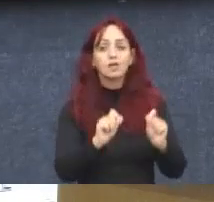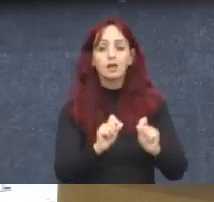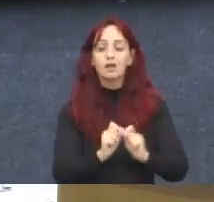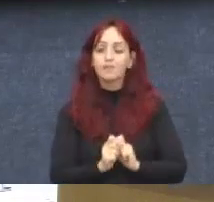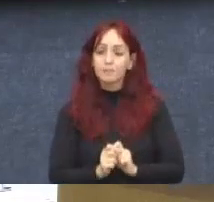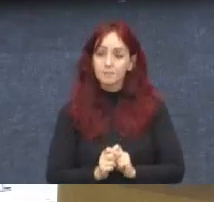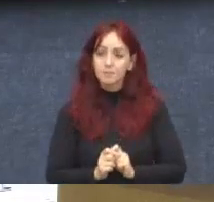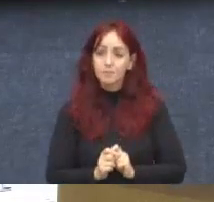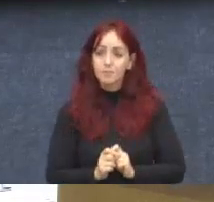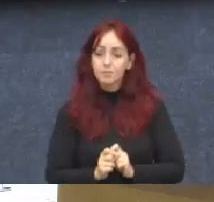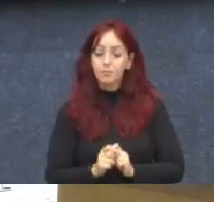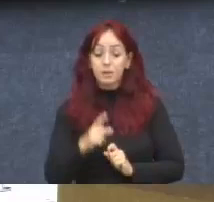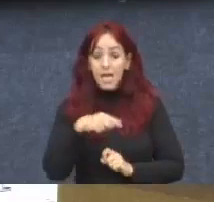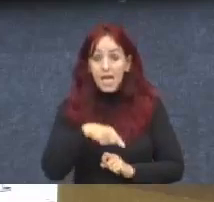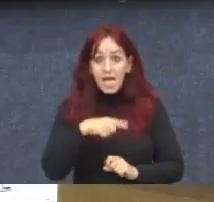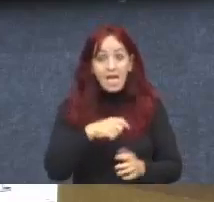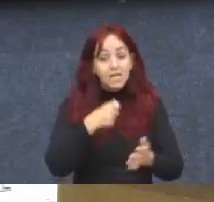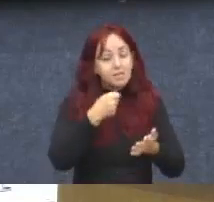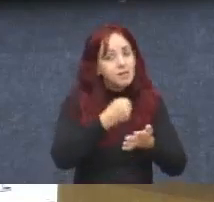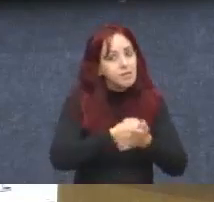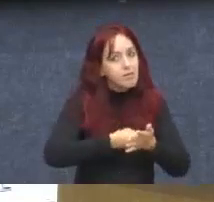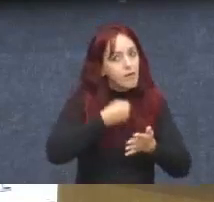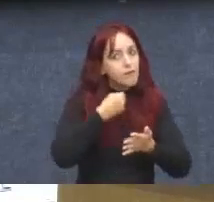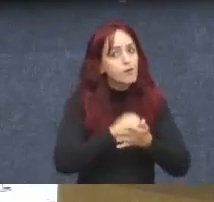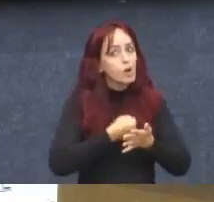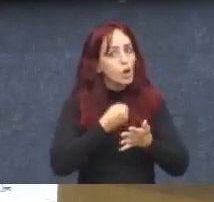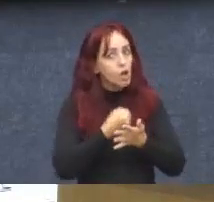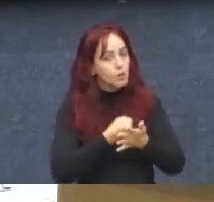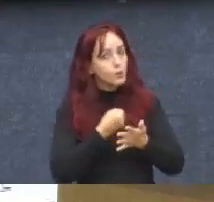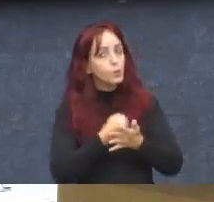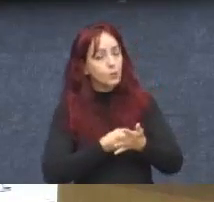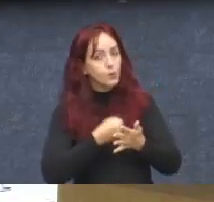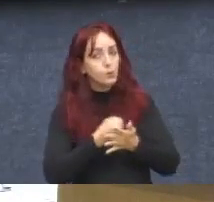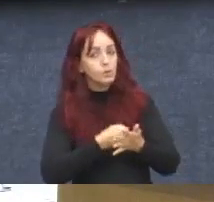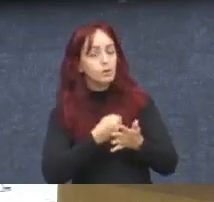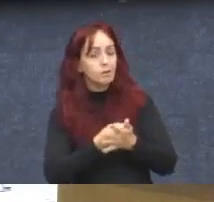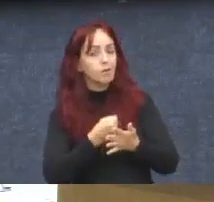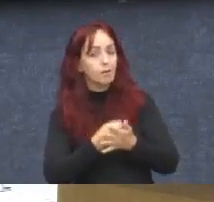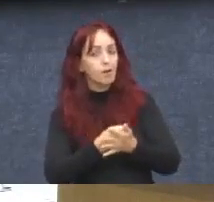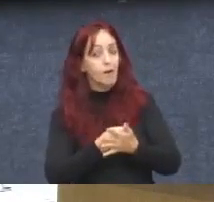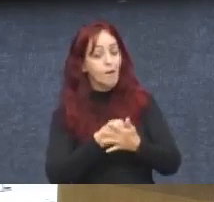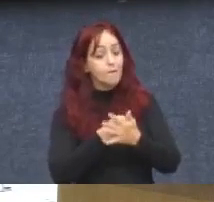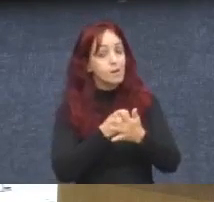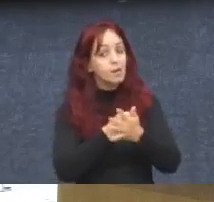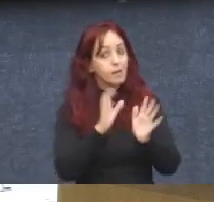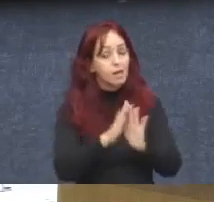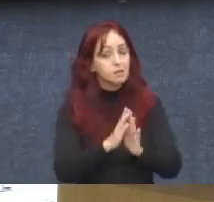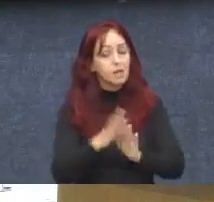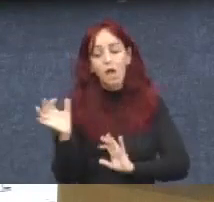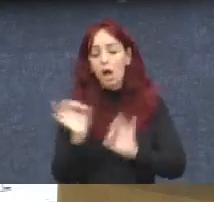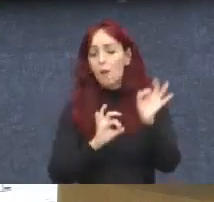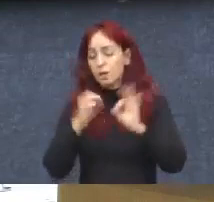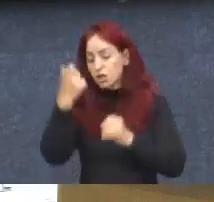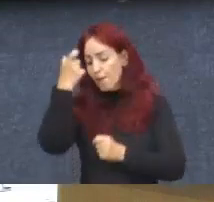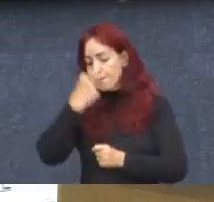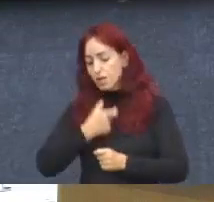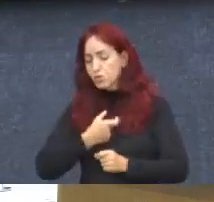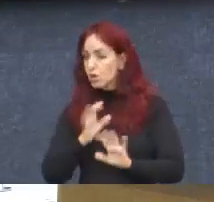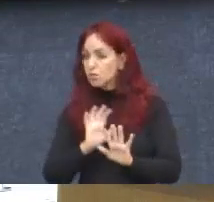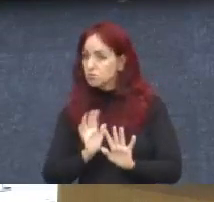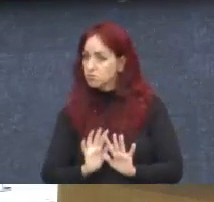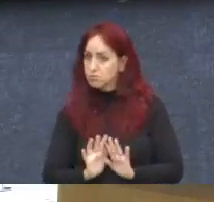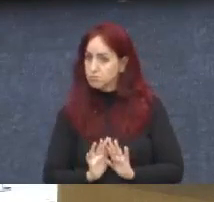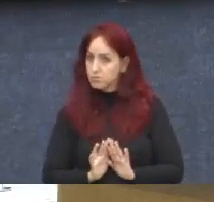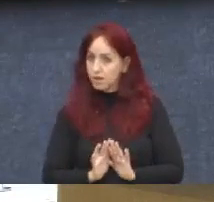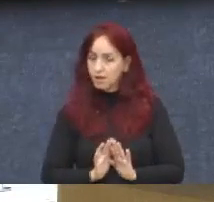este desafio que ora nos propomos a enfrentar, não é um projeto pessoal, não é um projeto